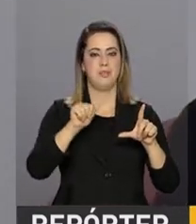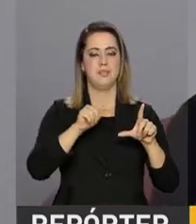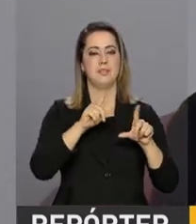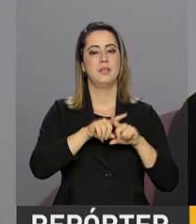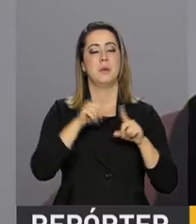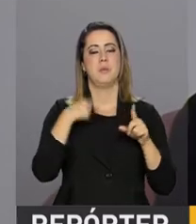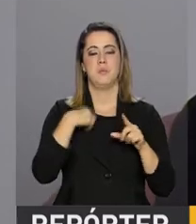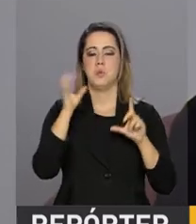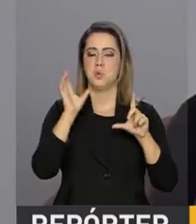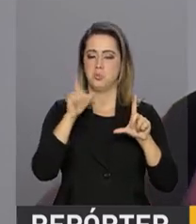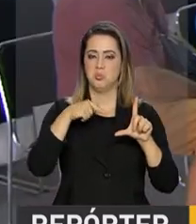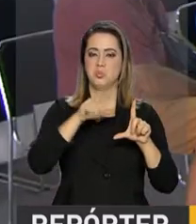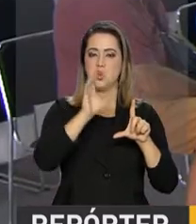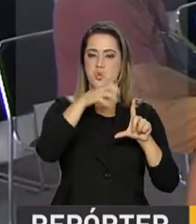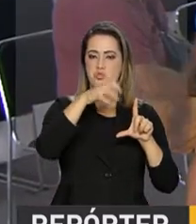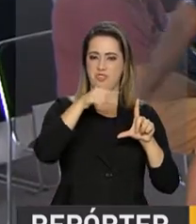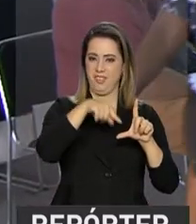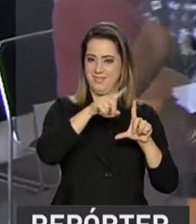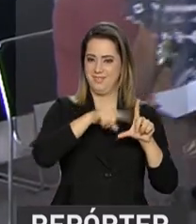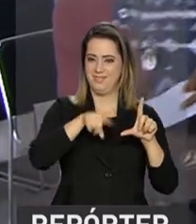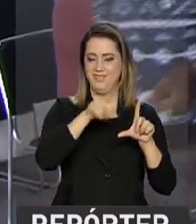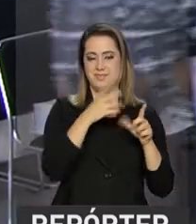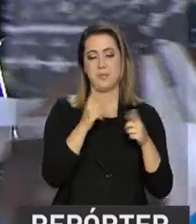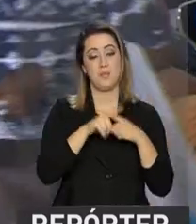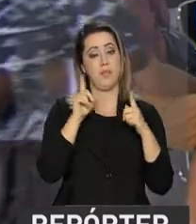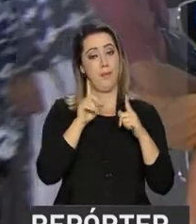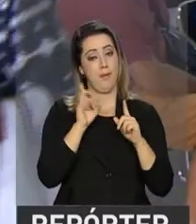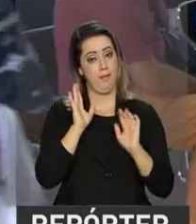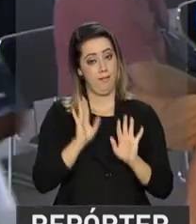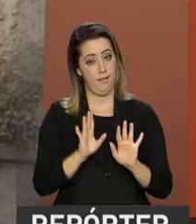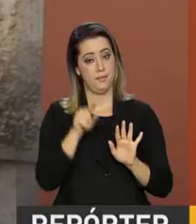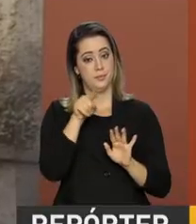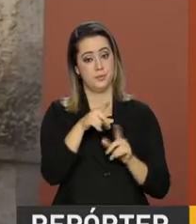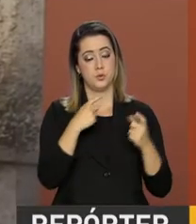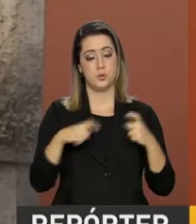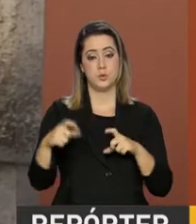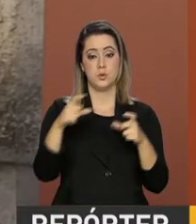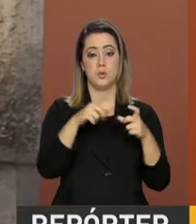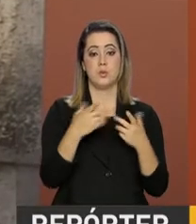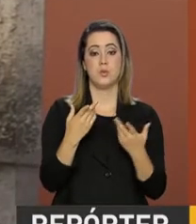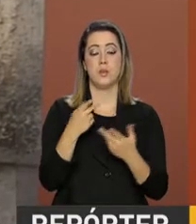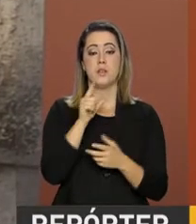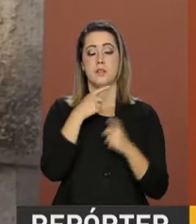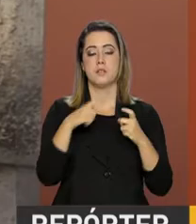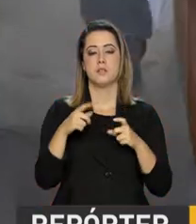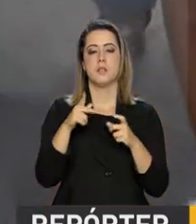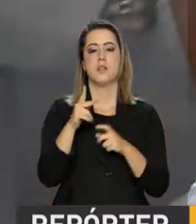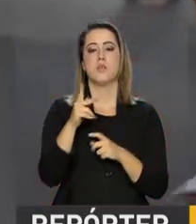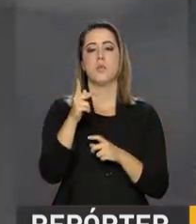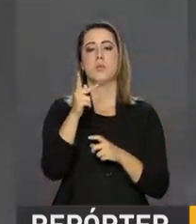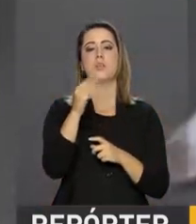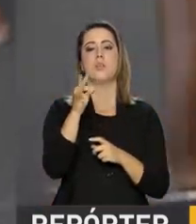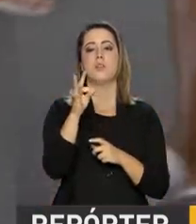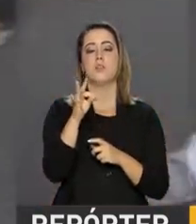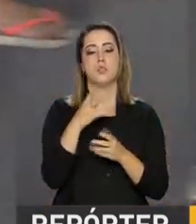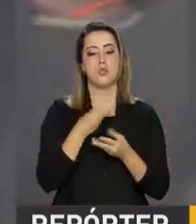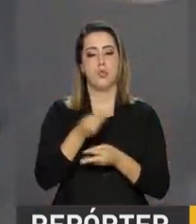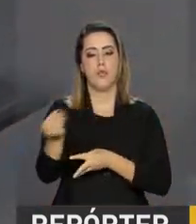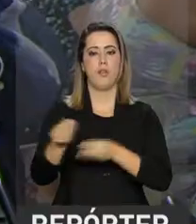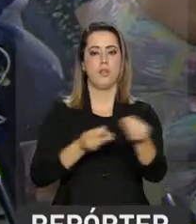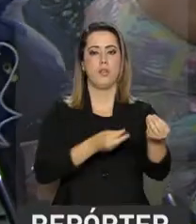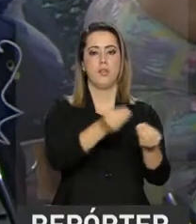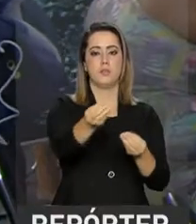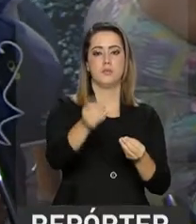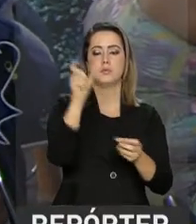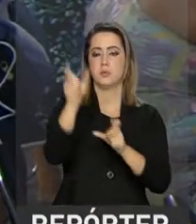fora, minha televisão tá chovendo. Mas não por muito tempo. Em postos como este, no Rio de Janeiro, kits digitais estão sendo distribuídos